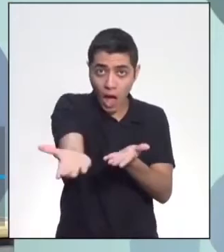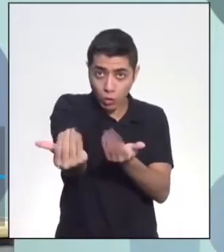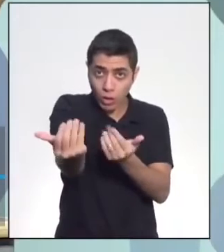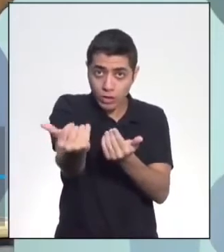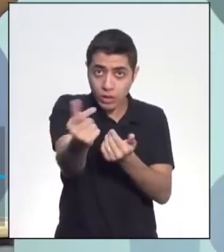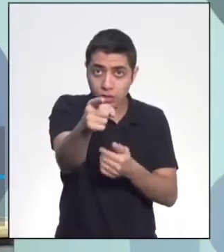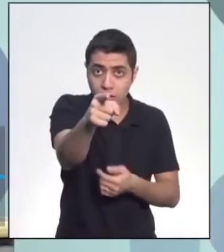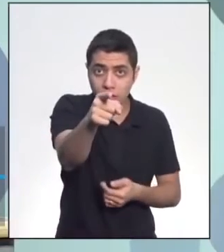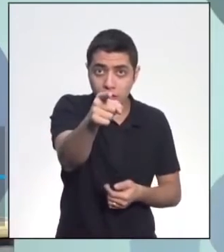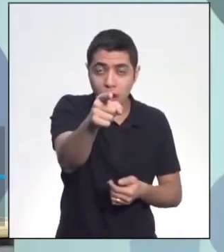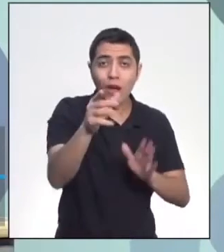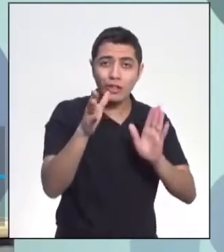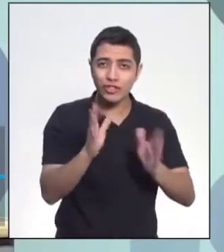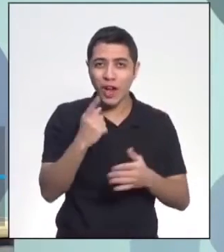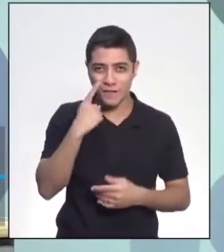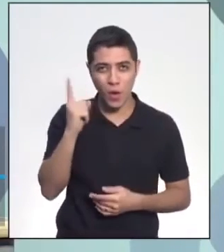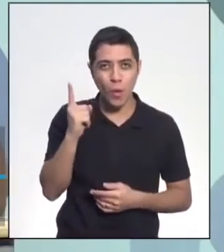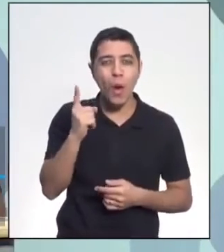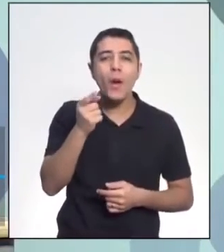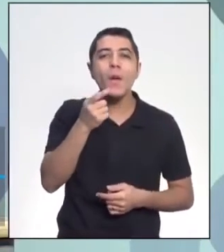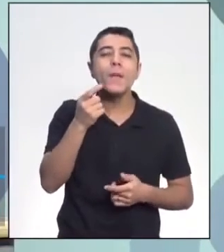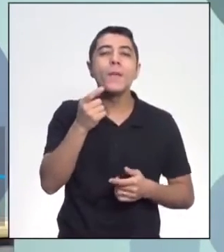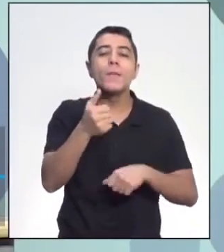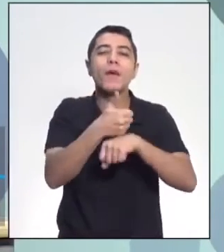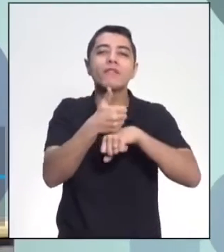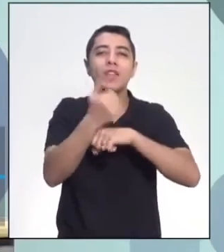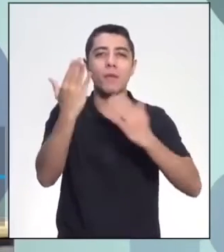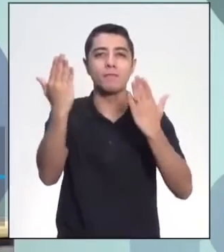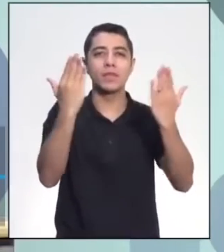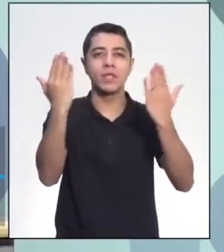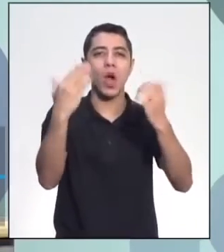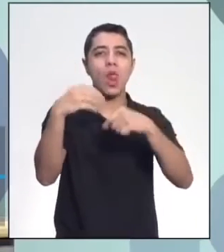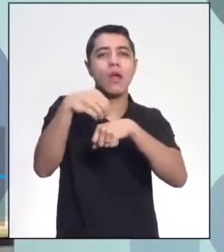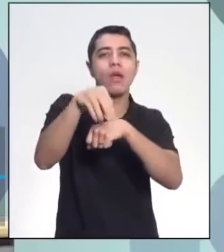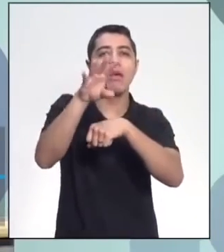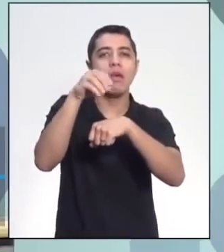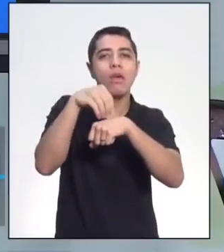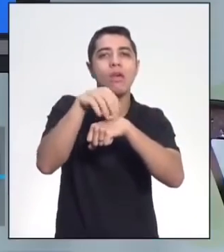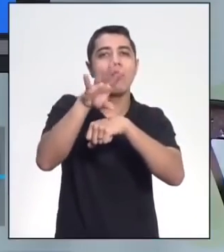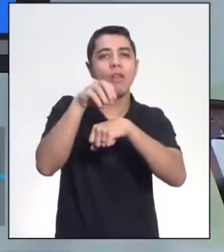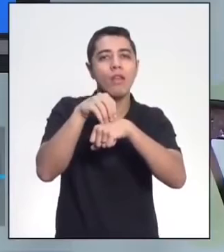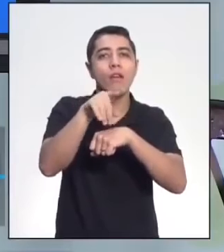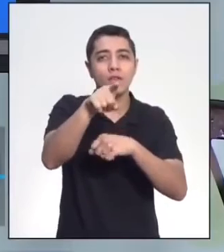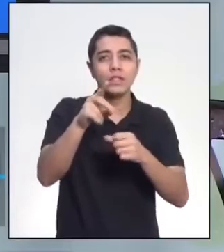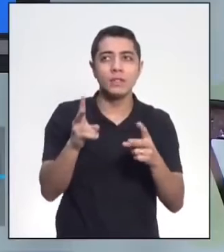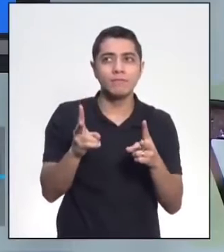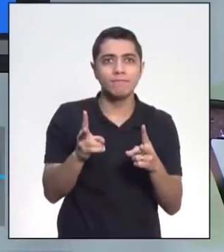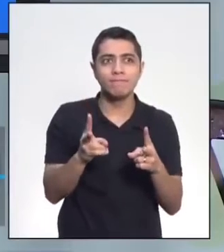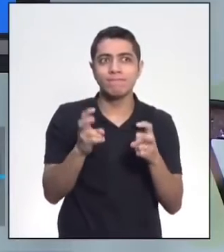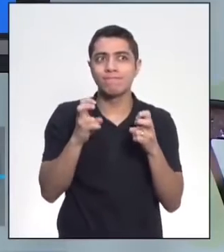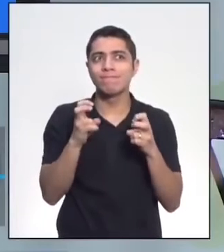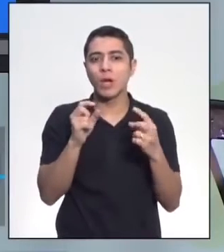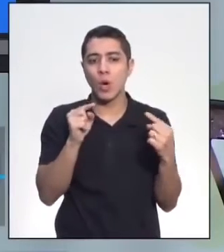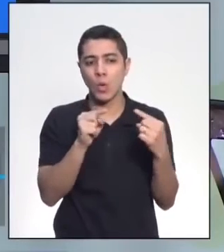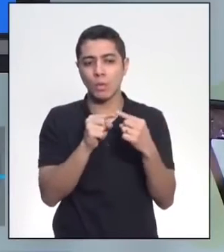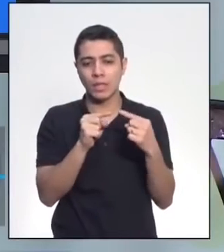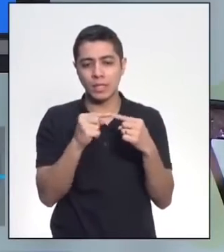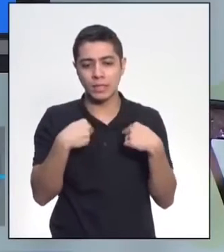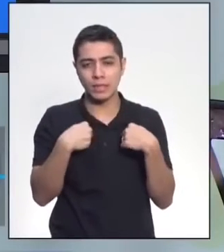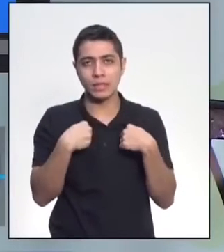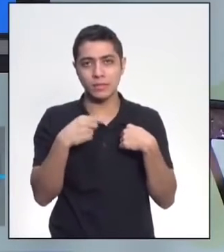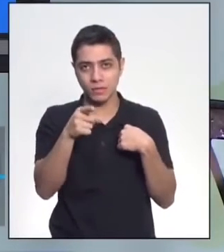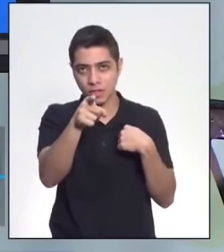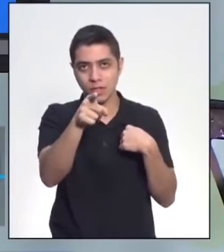ouvindo esse psicólogo dar todos esses pareceres. Se identificou de alguma forma, Isso. você tem